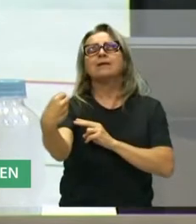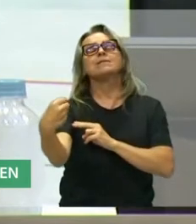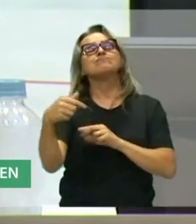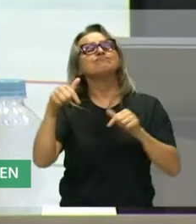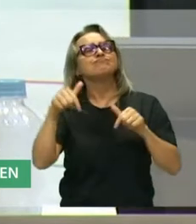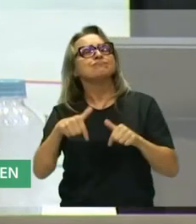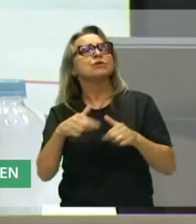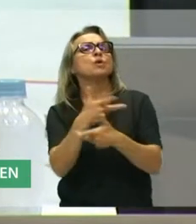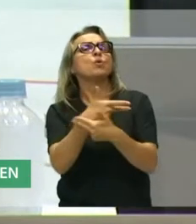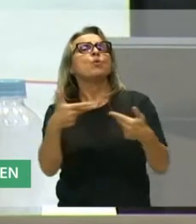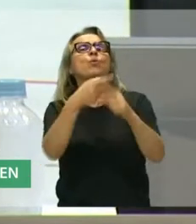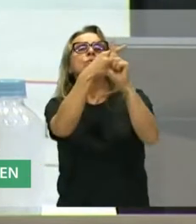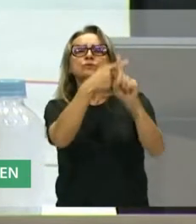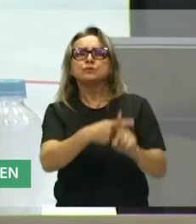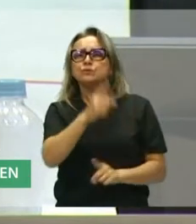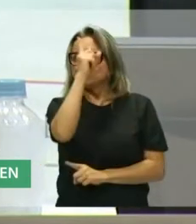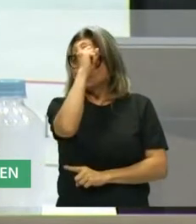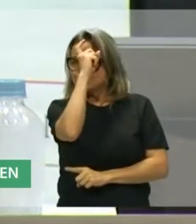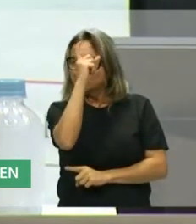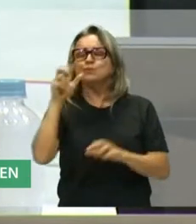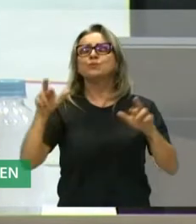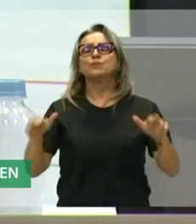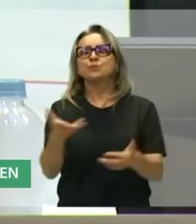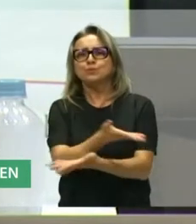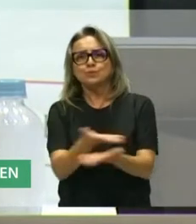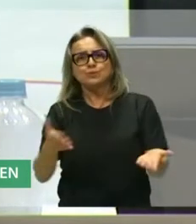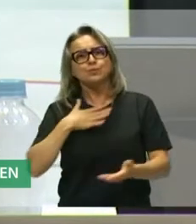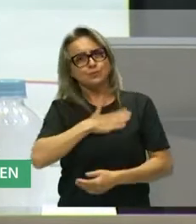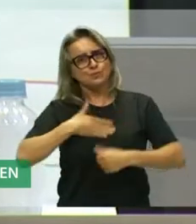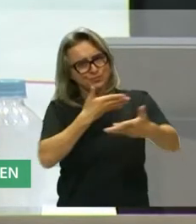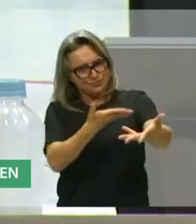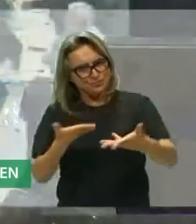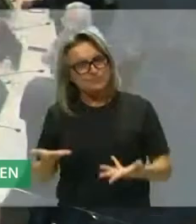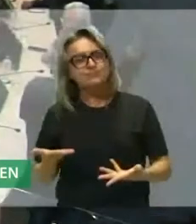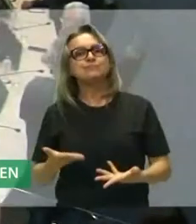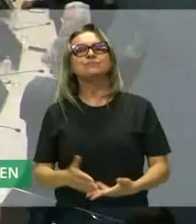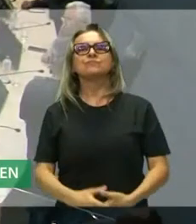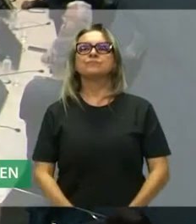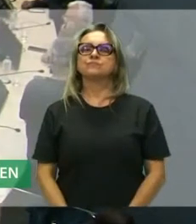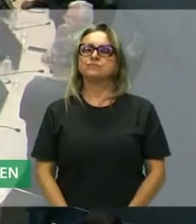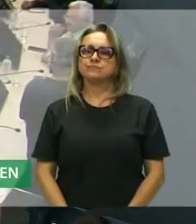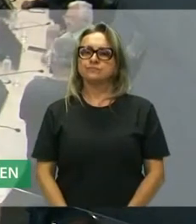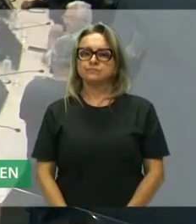para o Hospital Marieta da nossa região. Obrigado a todos e sejam bem-vindos.